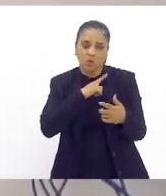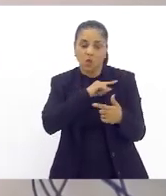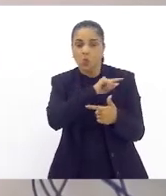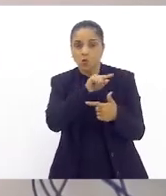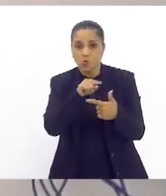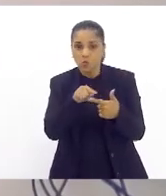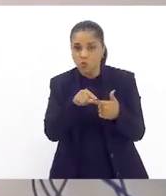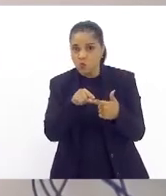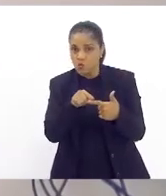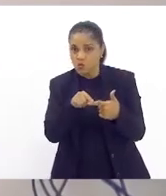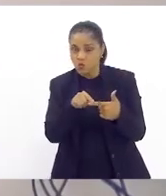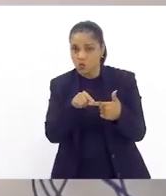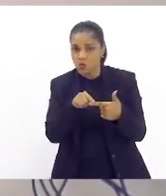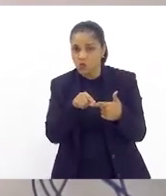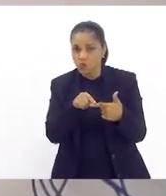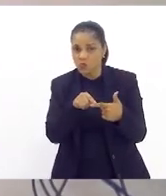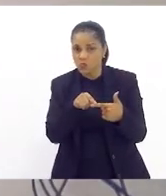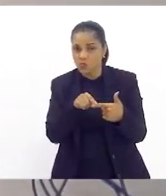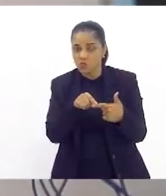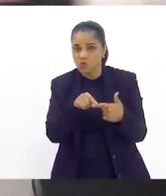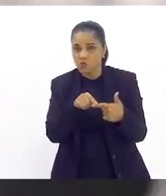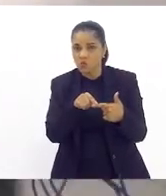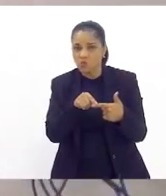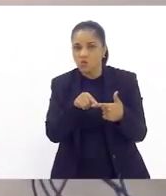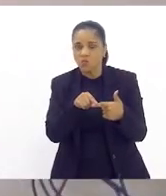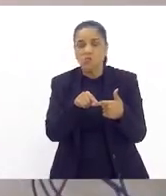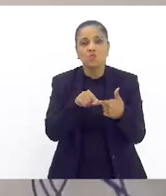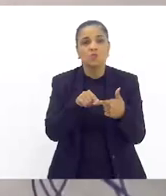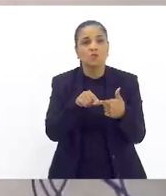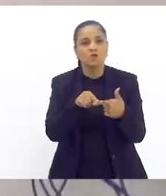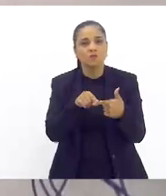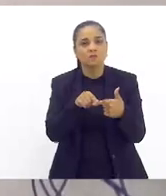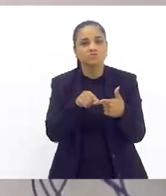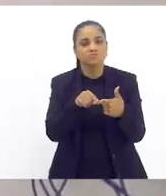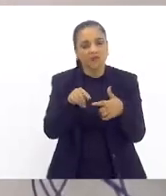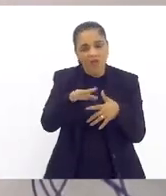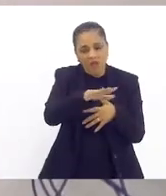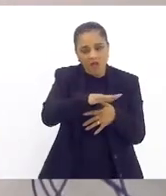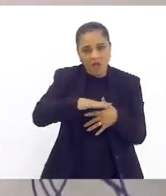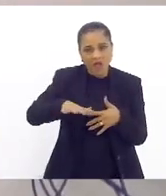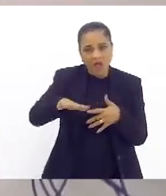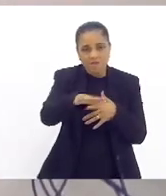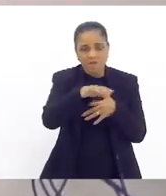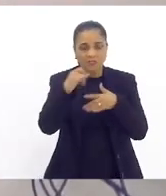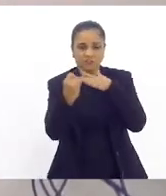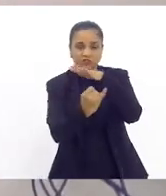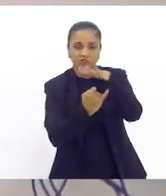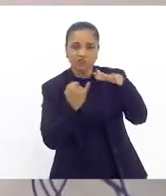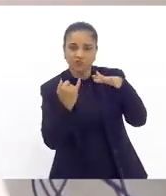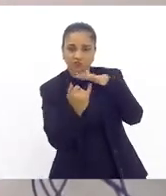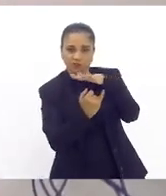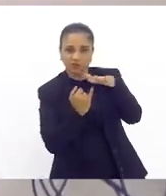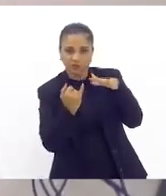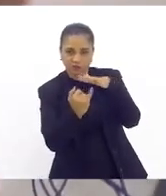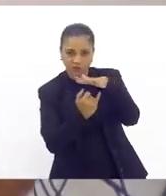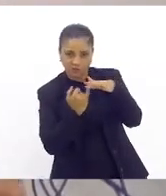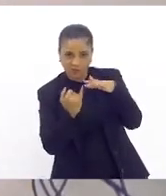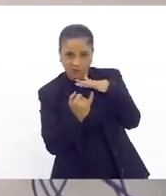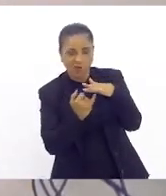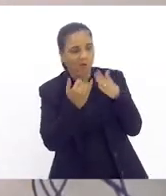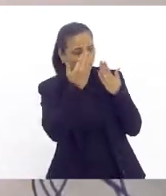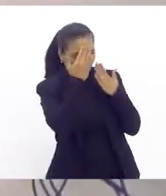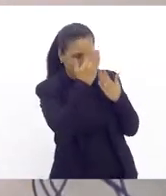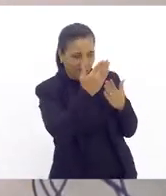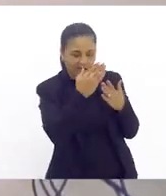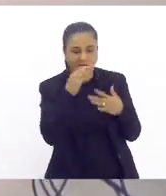que a gente tem chamado de ambiente institucional stil muito obrigada Deputado tante que